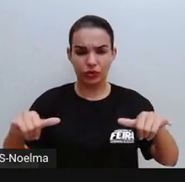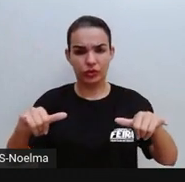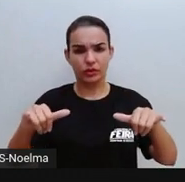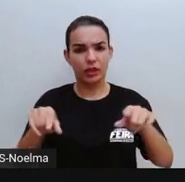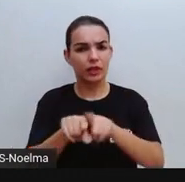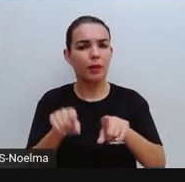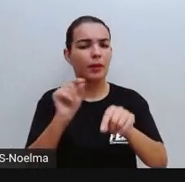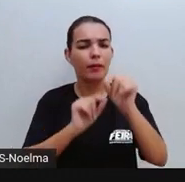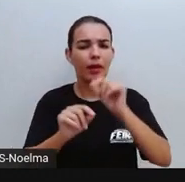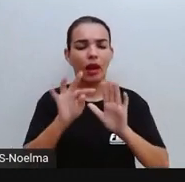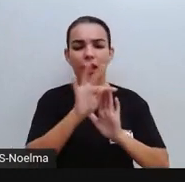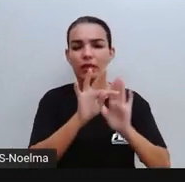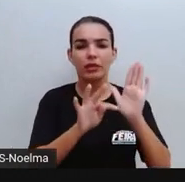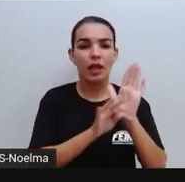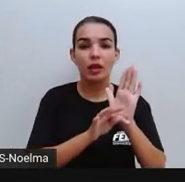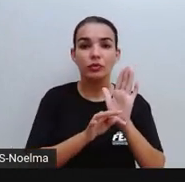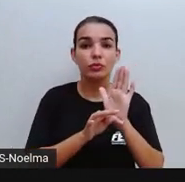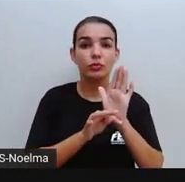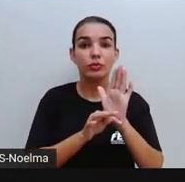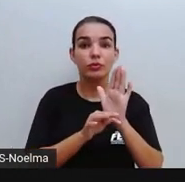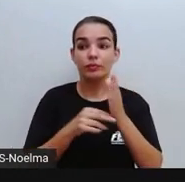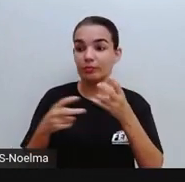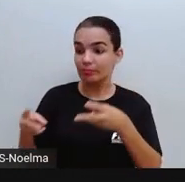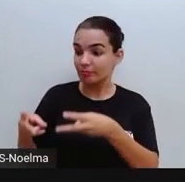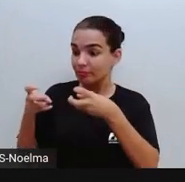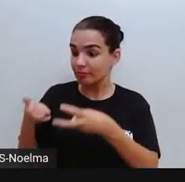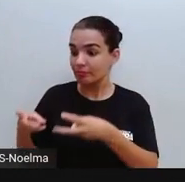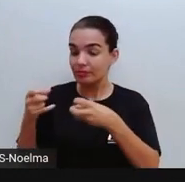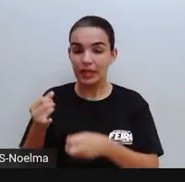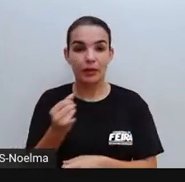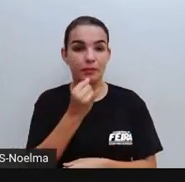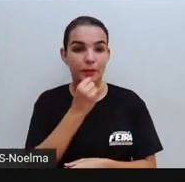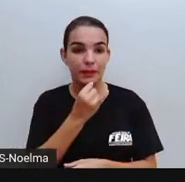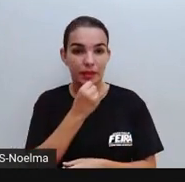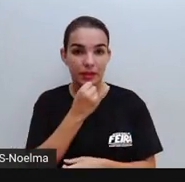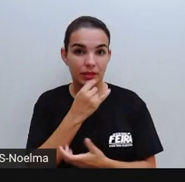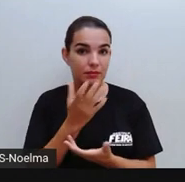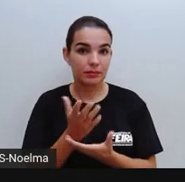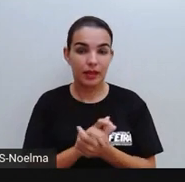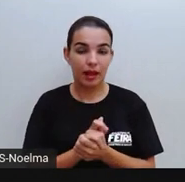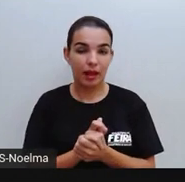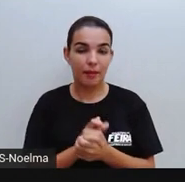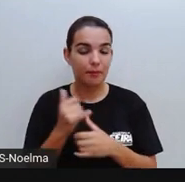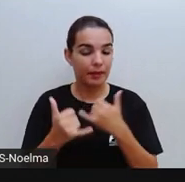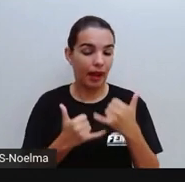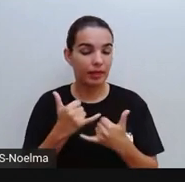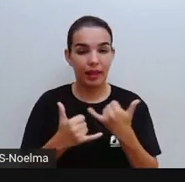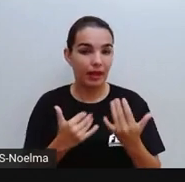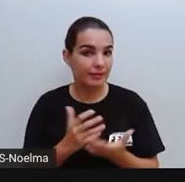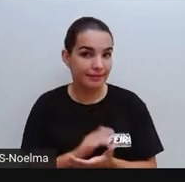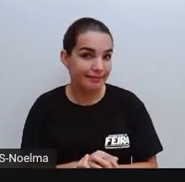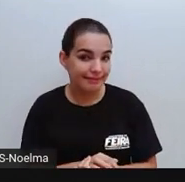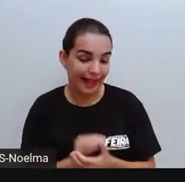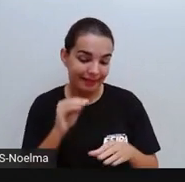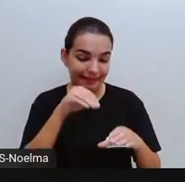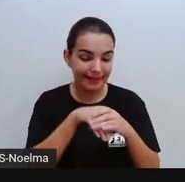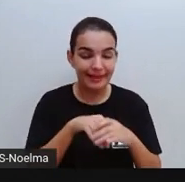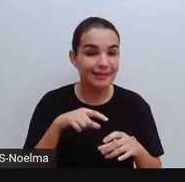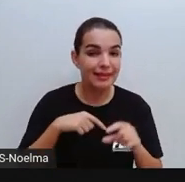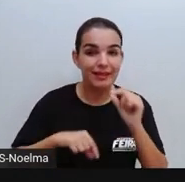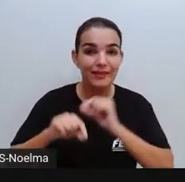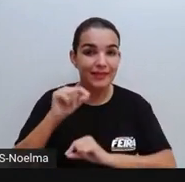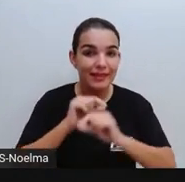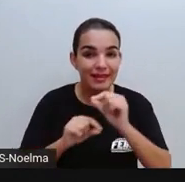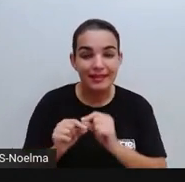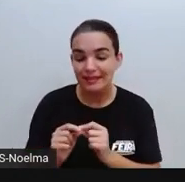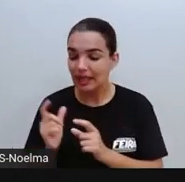alegria entretenimento certo como por exemplo é as palavras cruzadas né ela tem uma função